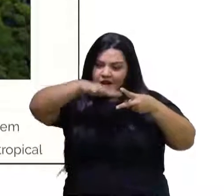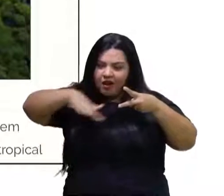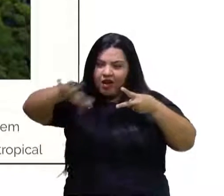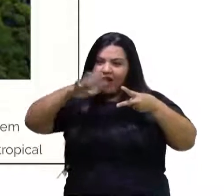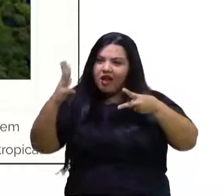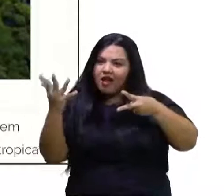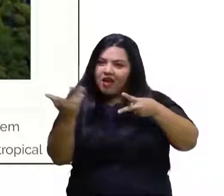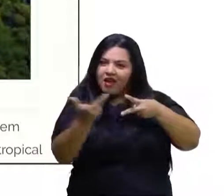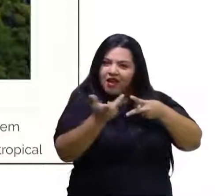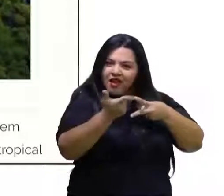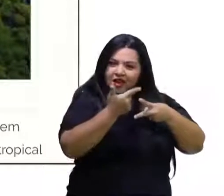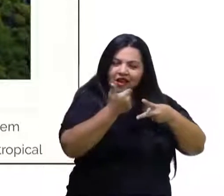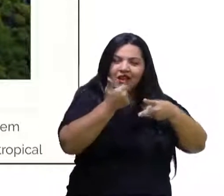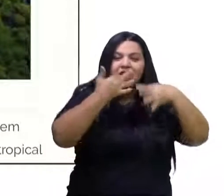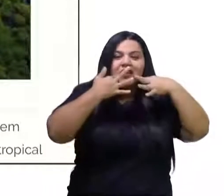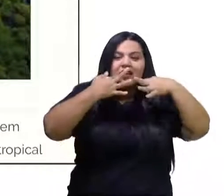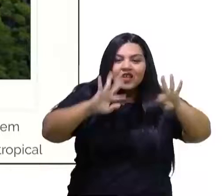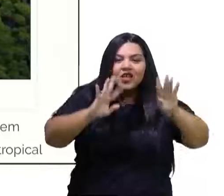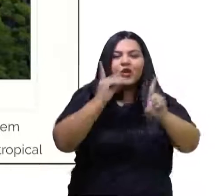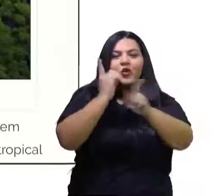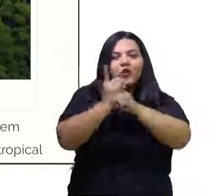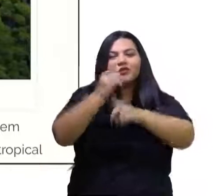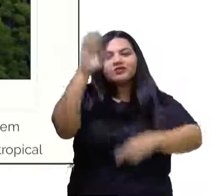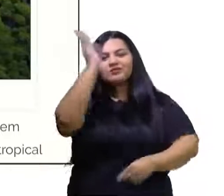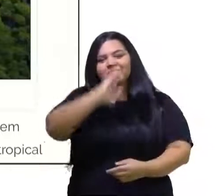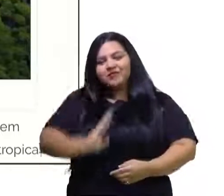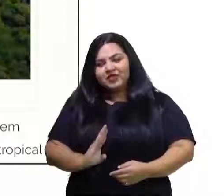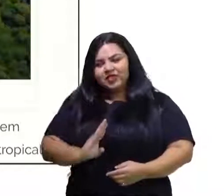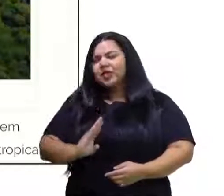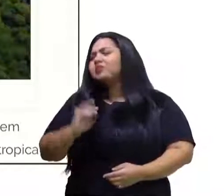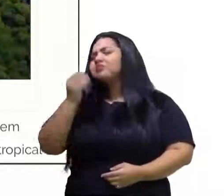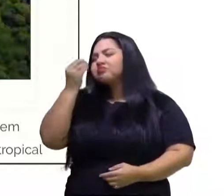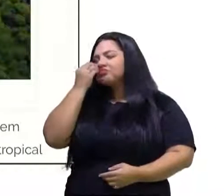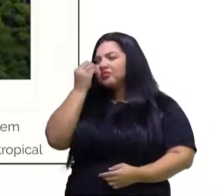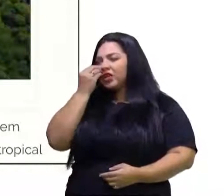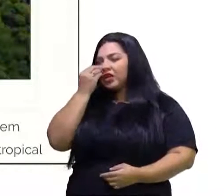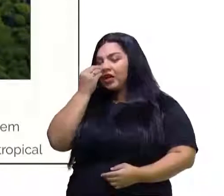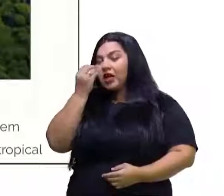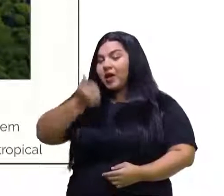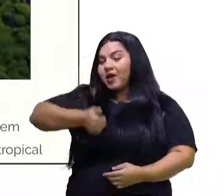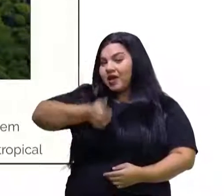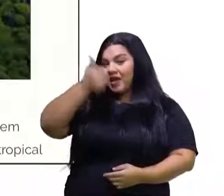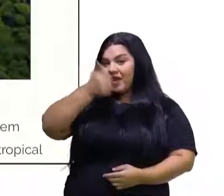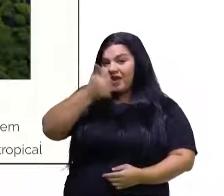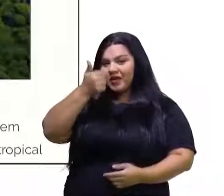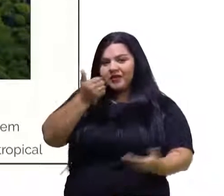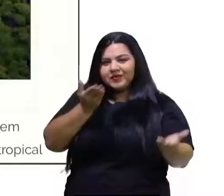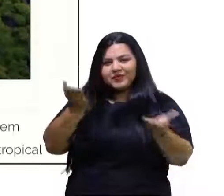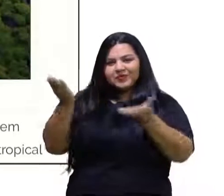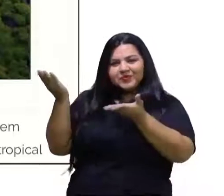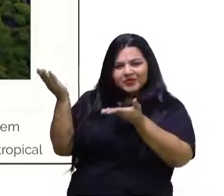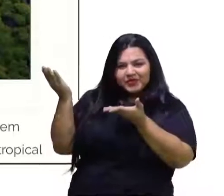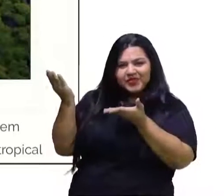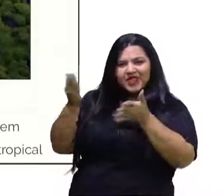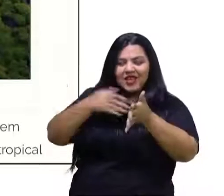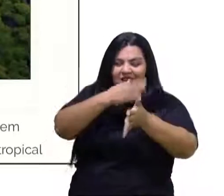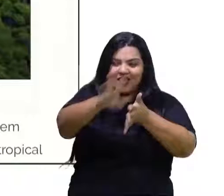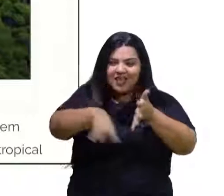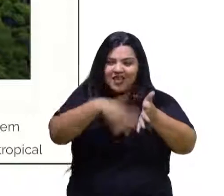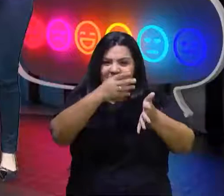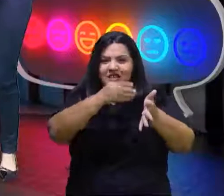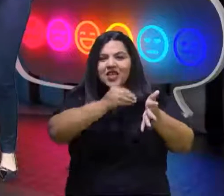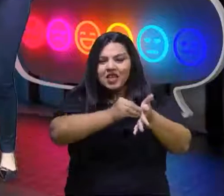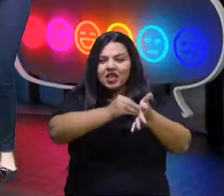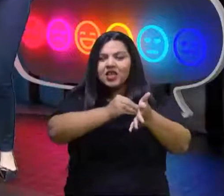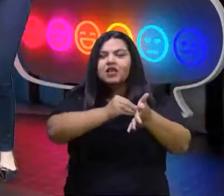2 belezas naturais que elas são encontradas aqui no Brasil. E olha só, gente, a primeira é a Amazônia. E a Amazônia,